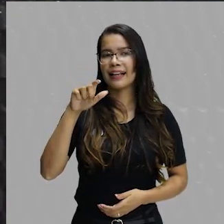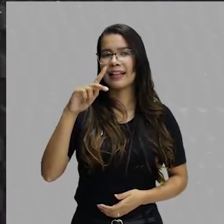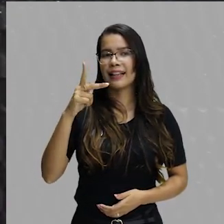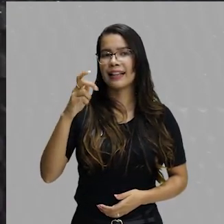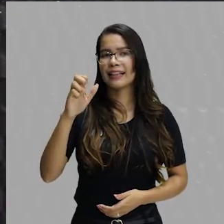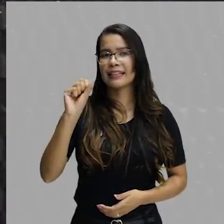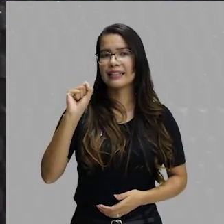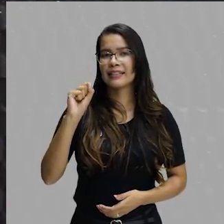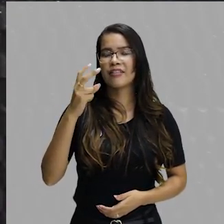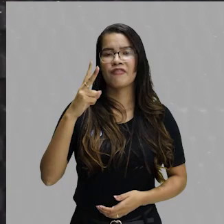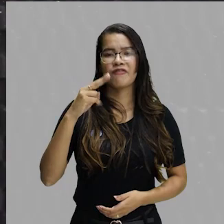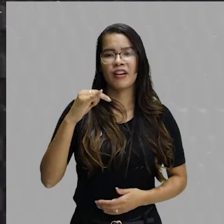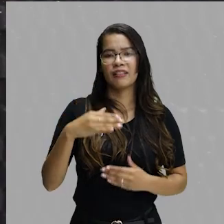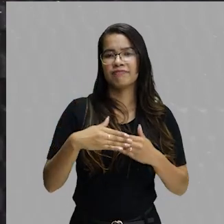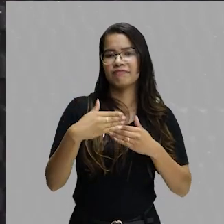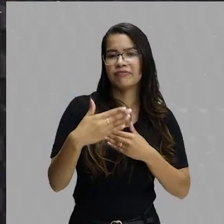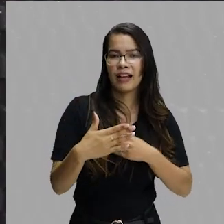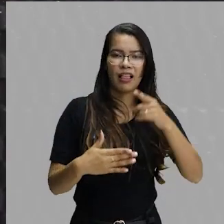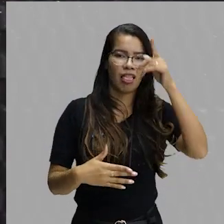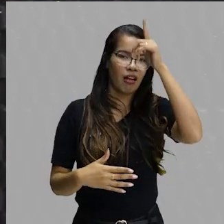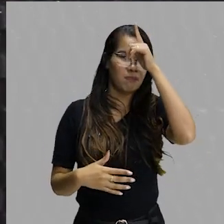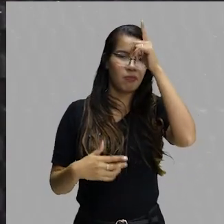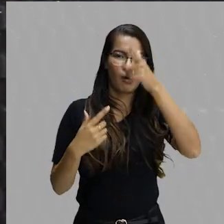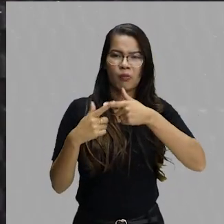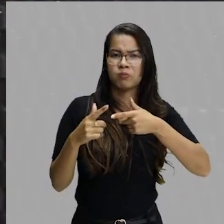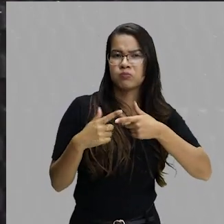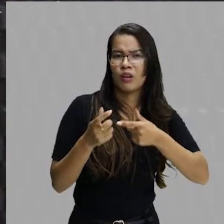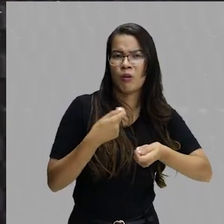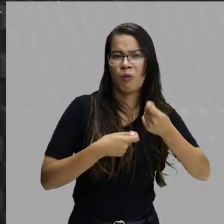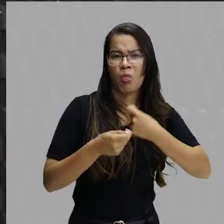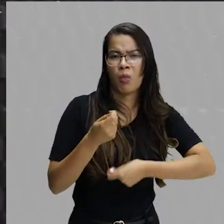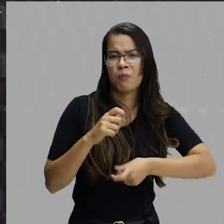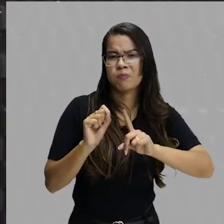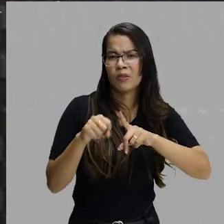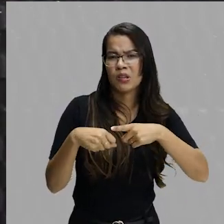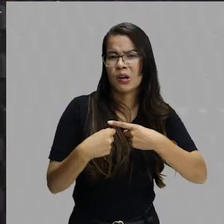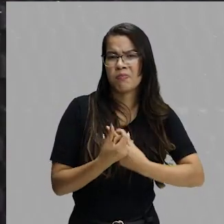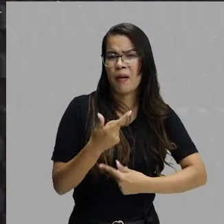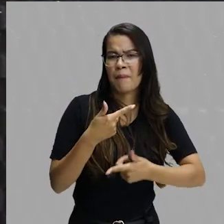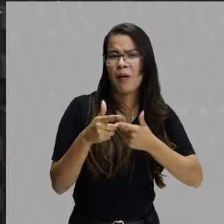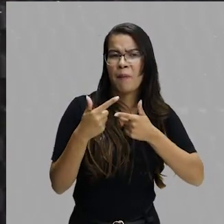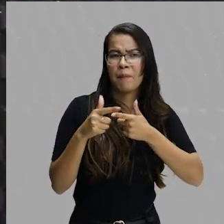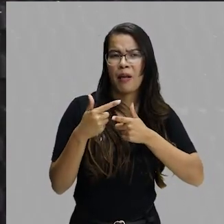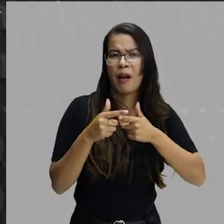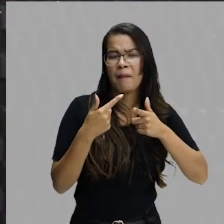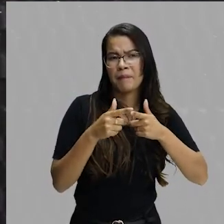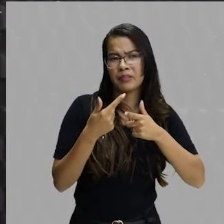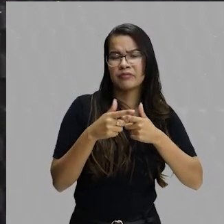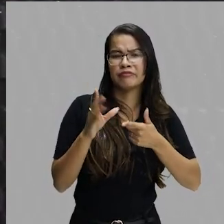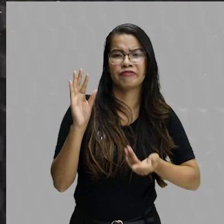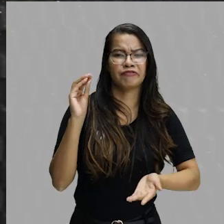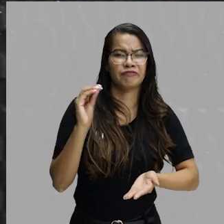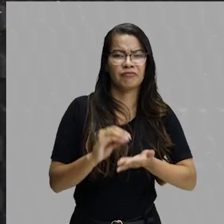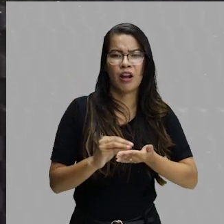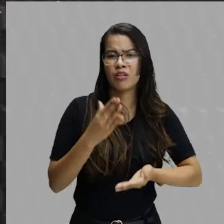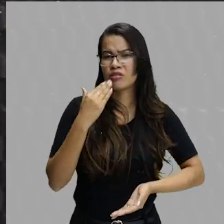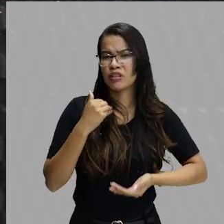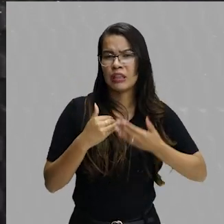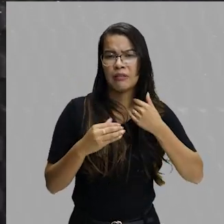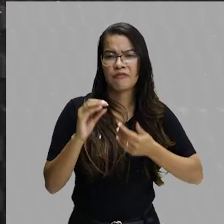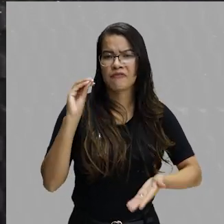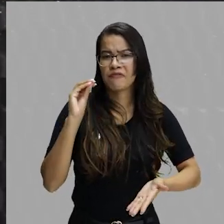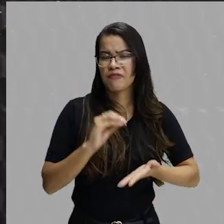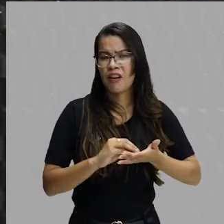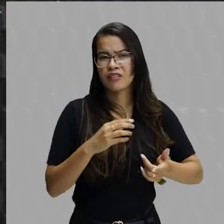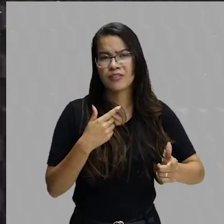miséria social, desemprego, inflação, custo de vida elevado, que piora com a crise de 29, que vai